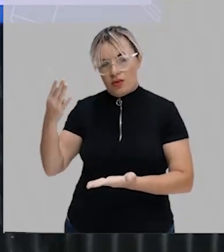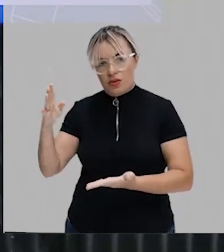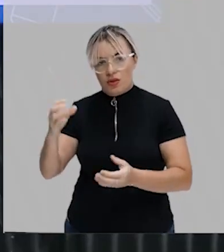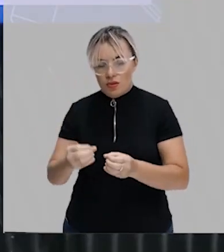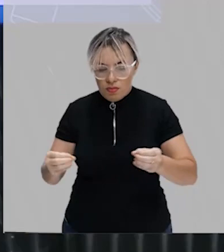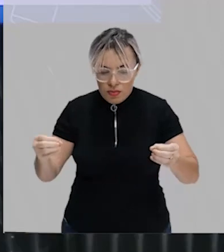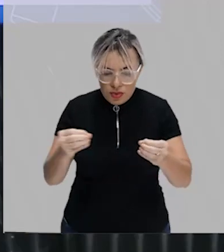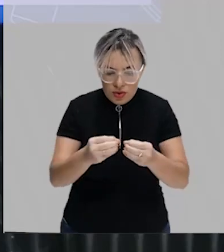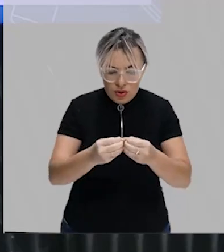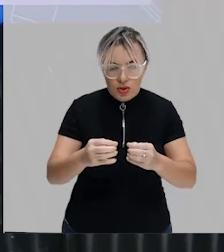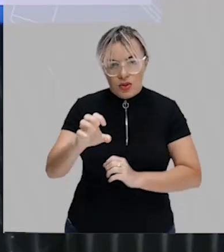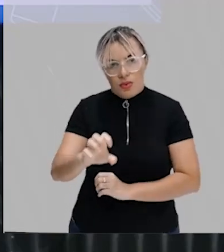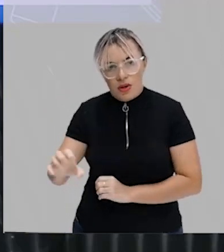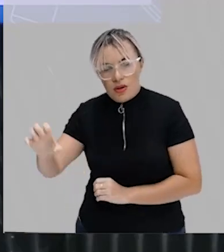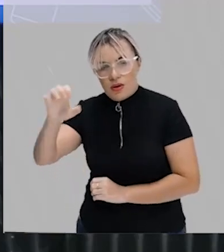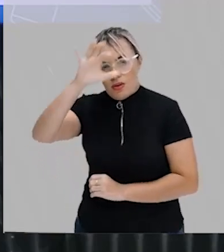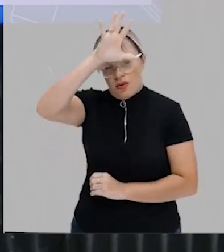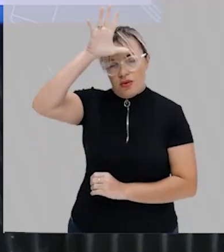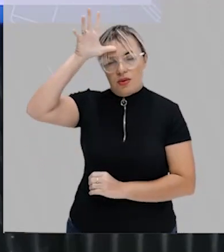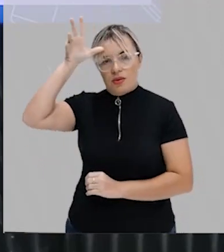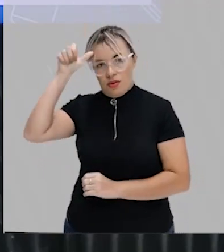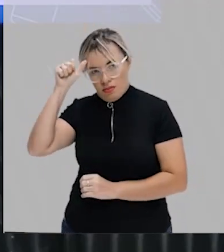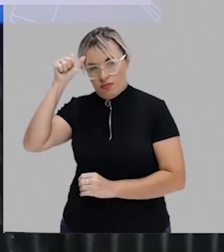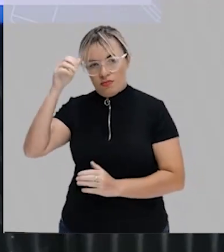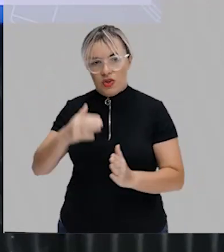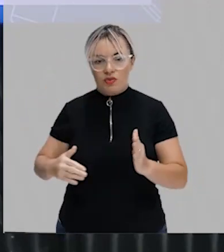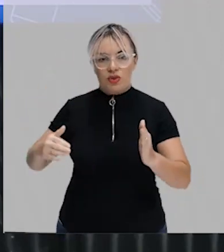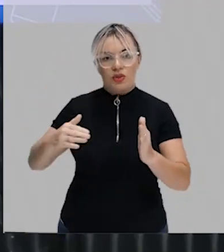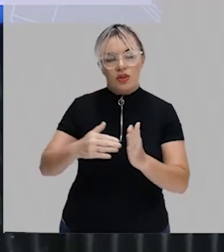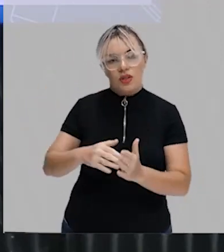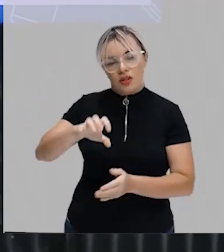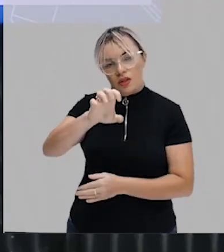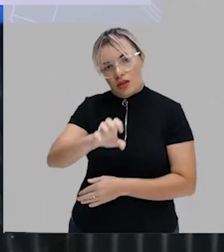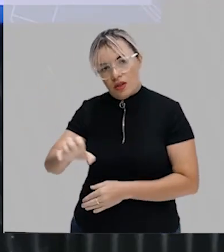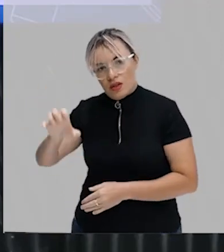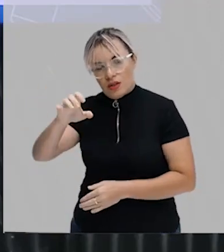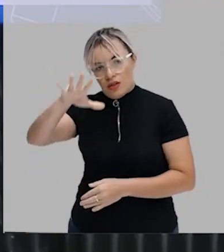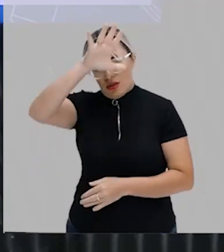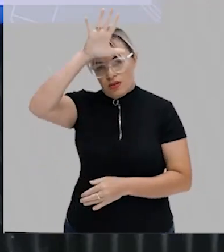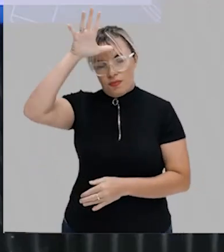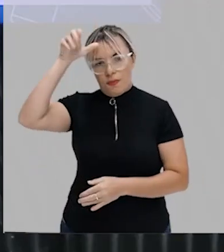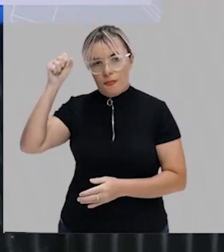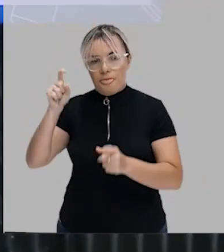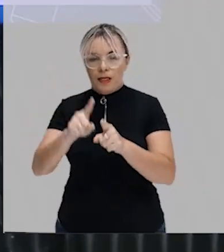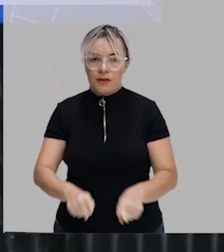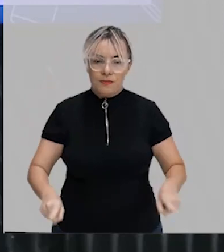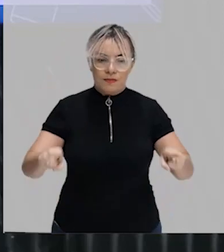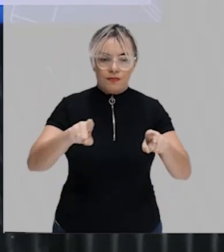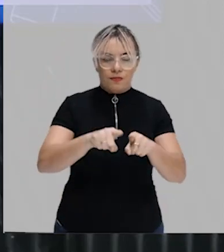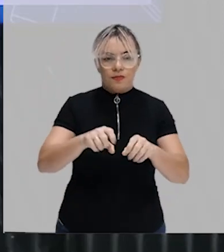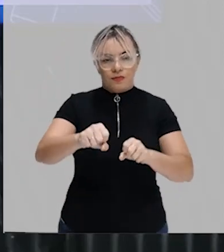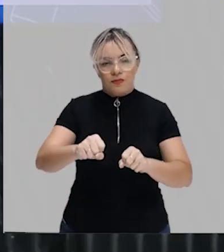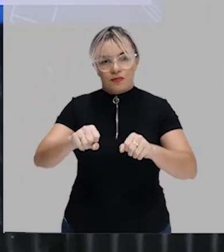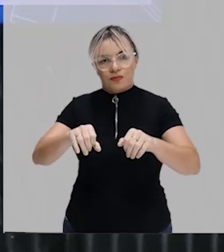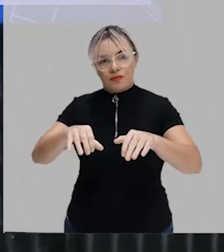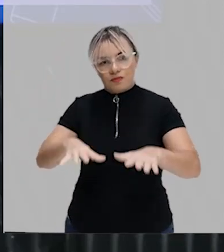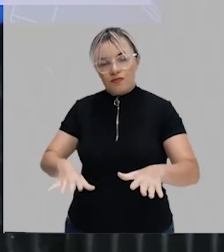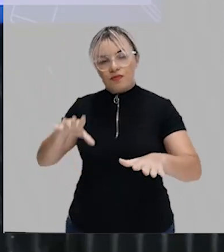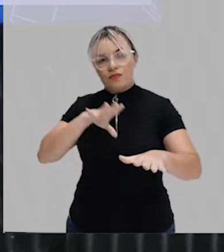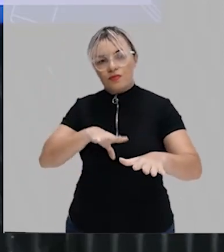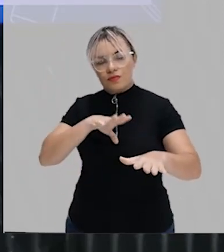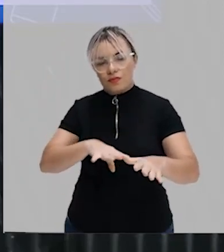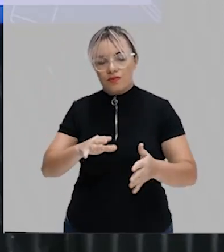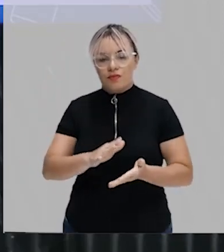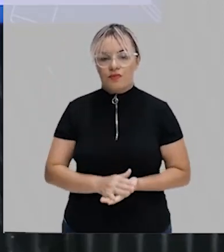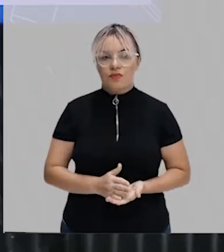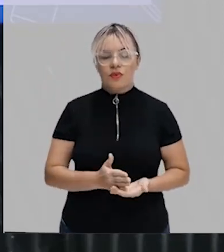região amazônica, na fronteira da região amazônica, a área também de colonização portuguesa. Então,